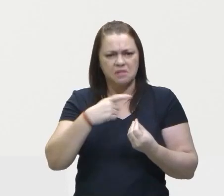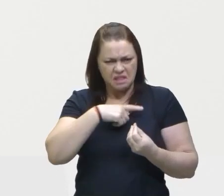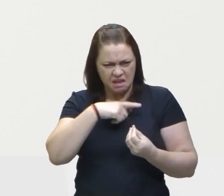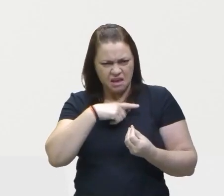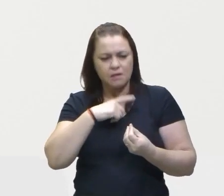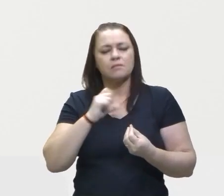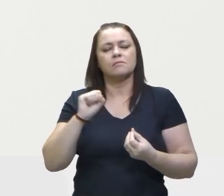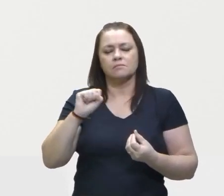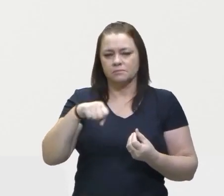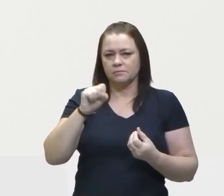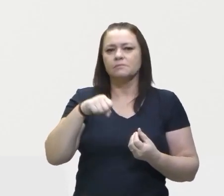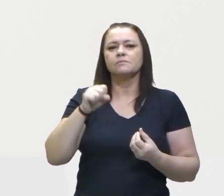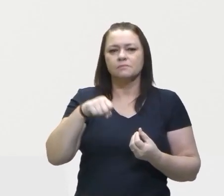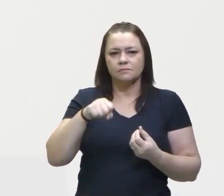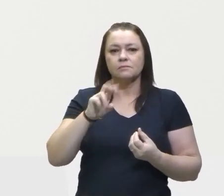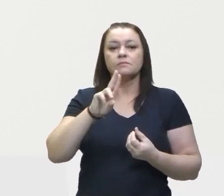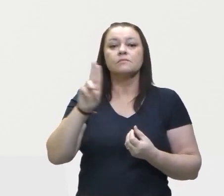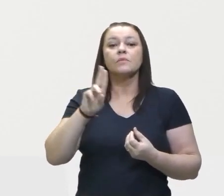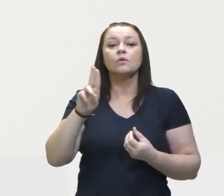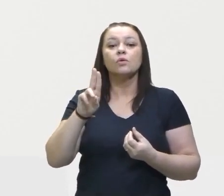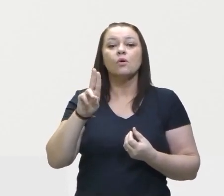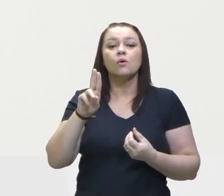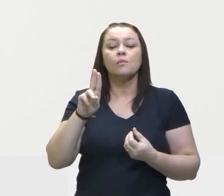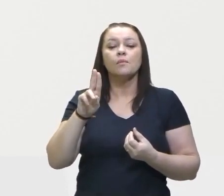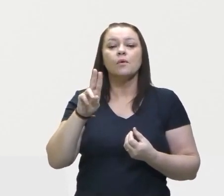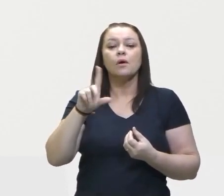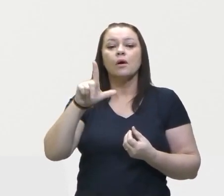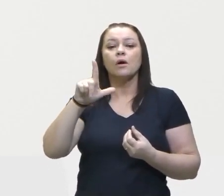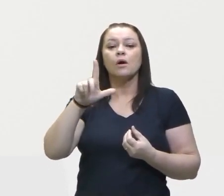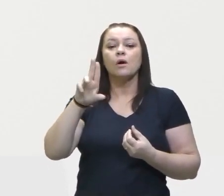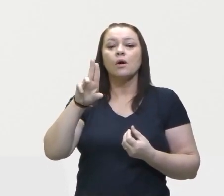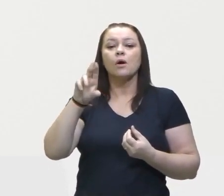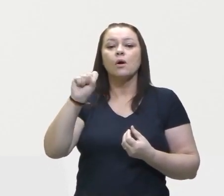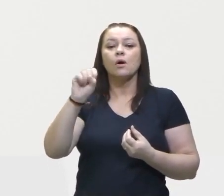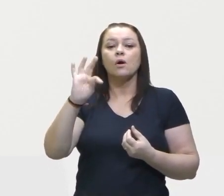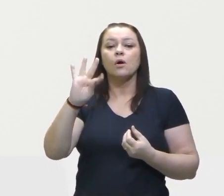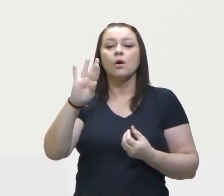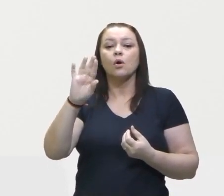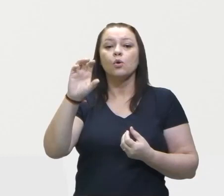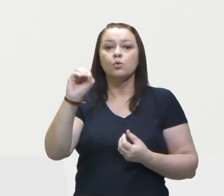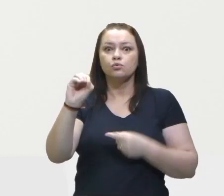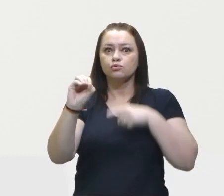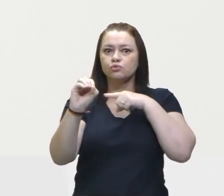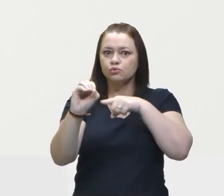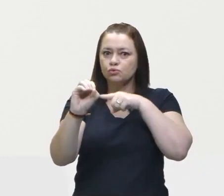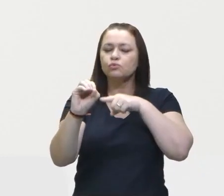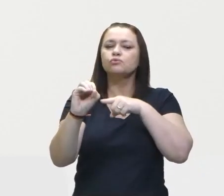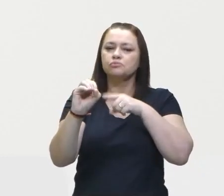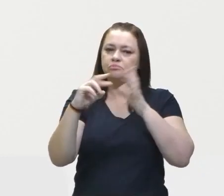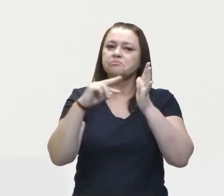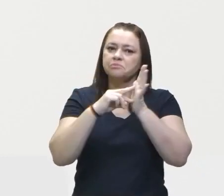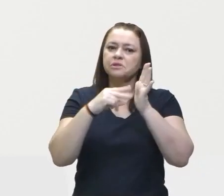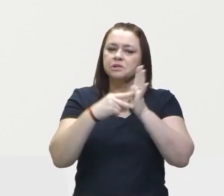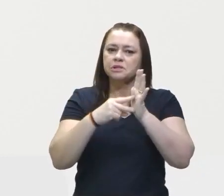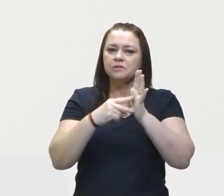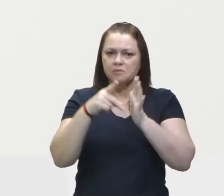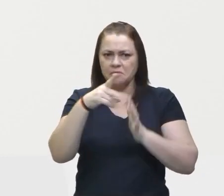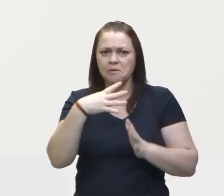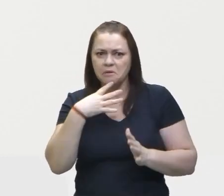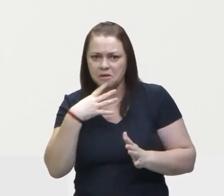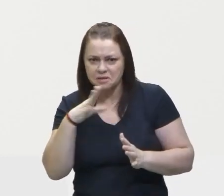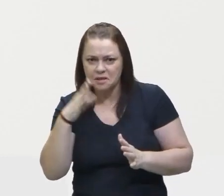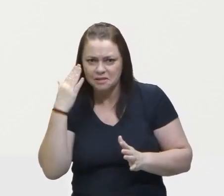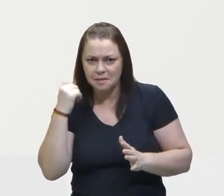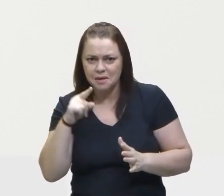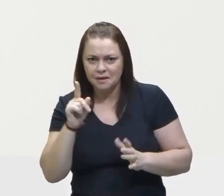5 anos. 5 anos chamamos de lustro. A cada 5 anos. Você conhecia?